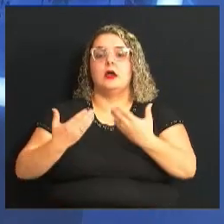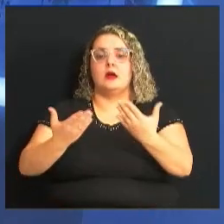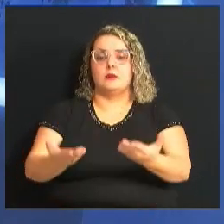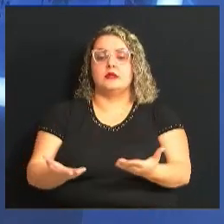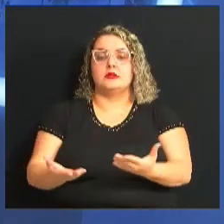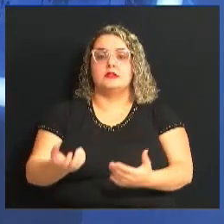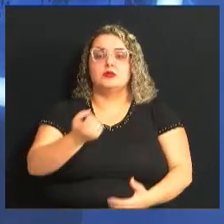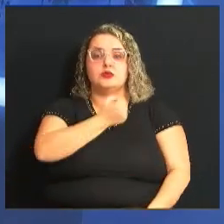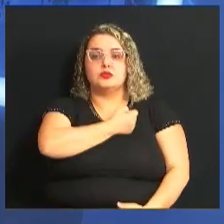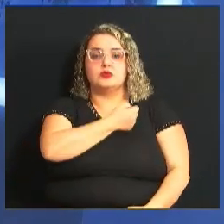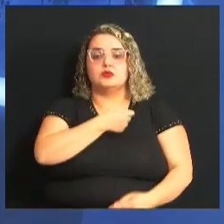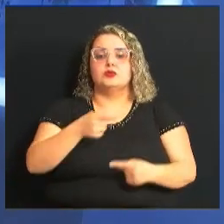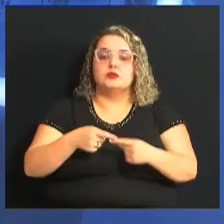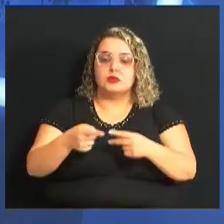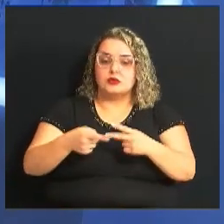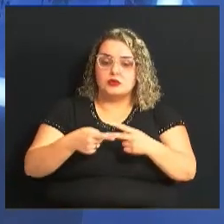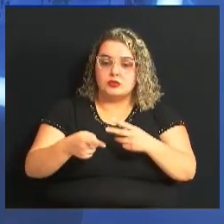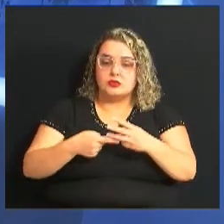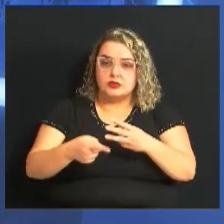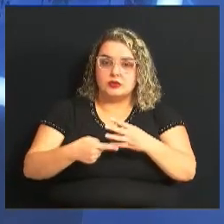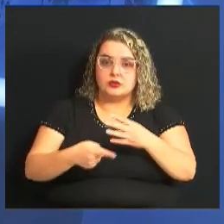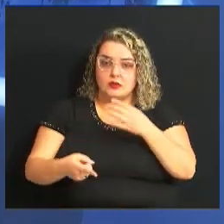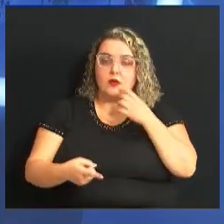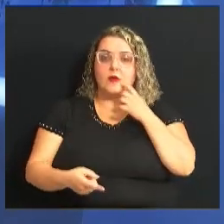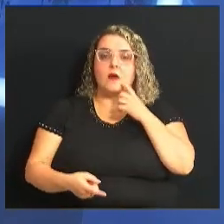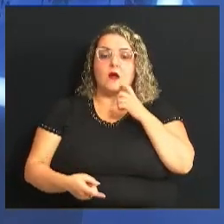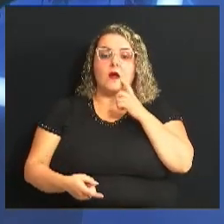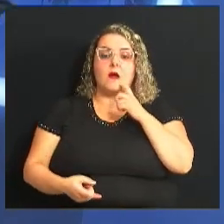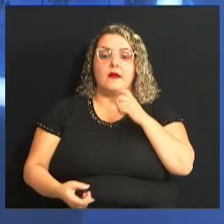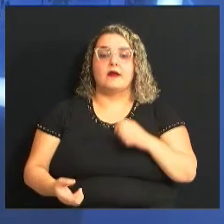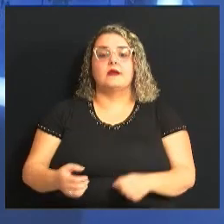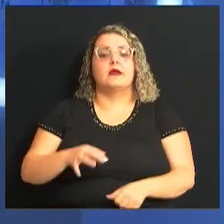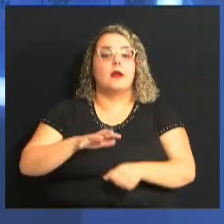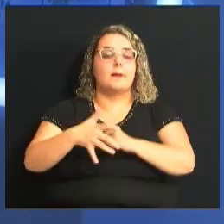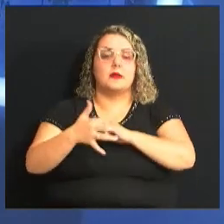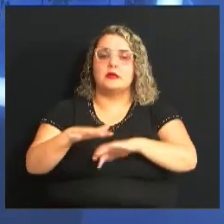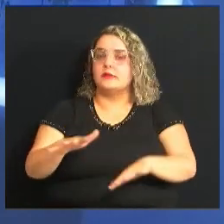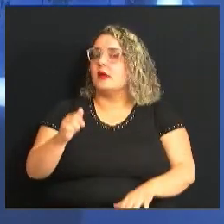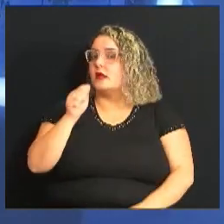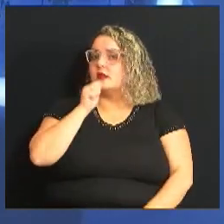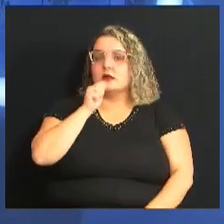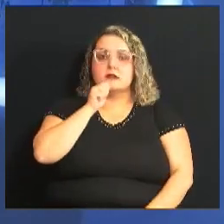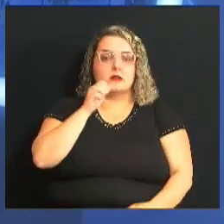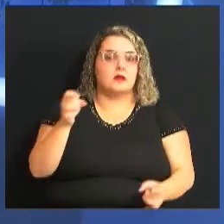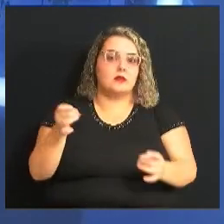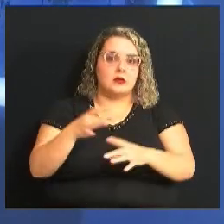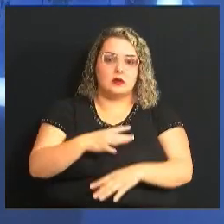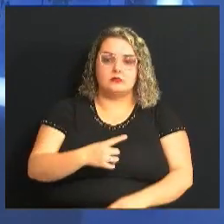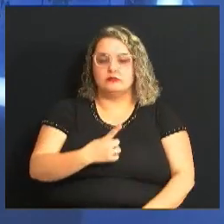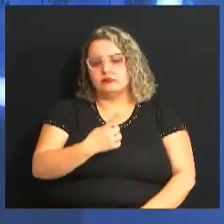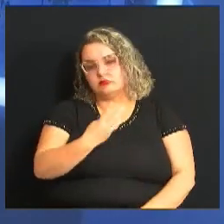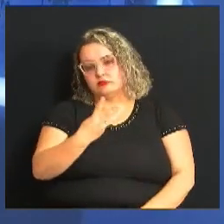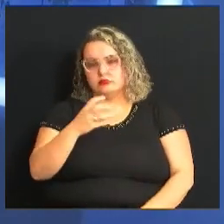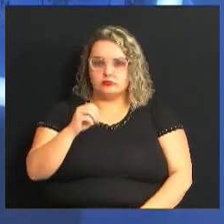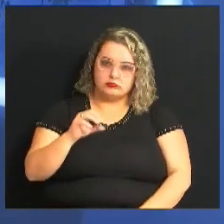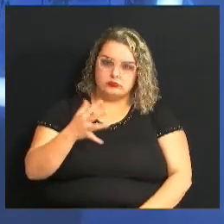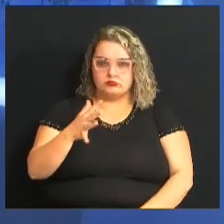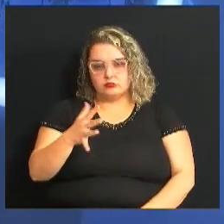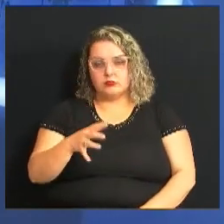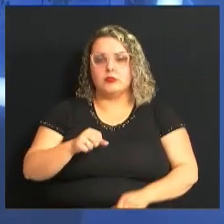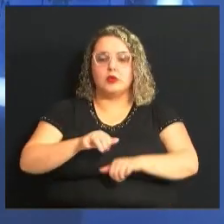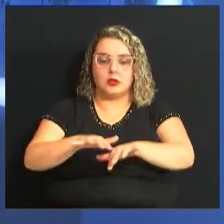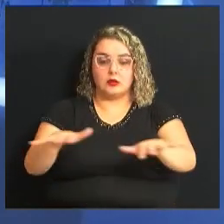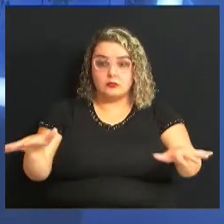da Covid em nossa cidade, que a pandemia não acabou. A gente ainda está tendo uma média de 130 contágios,